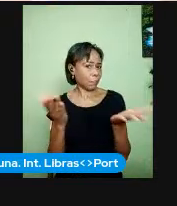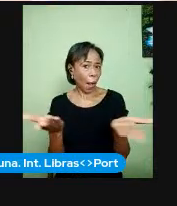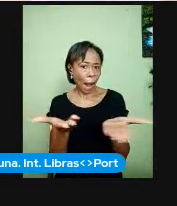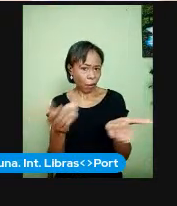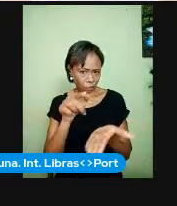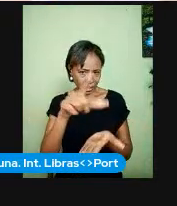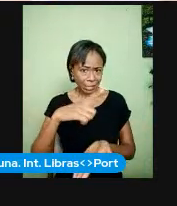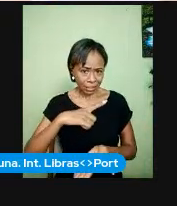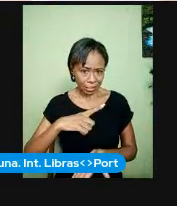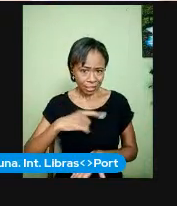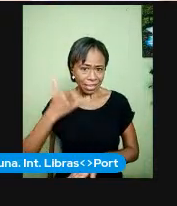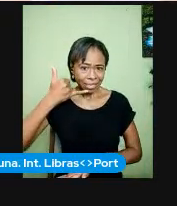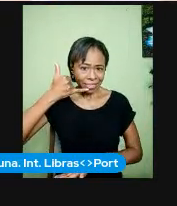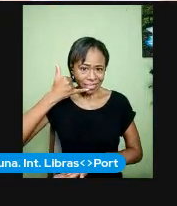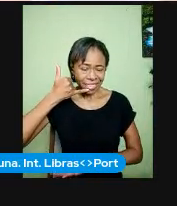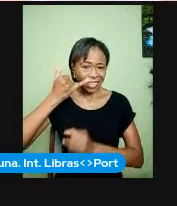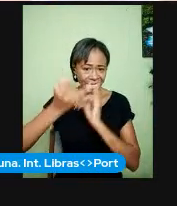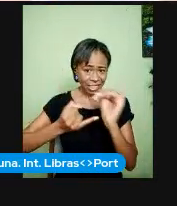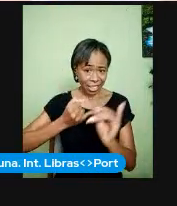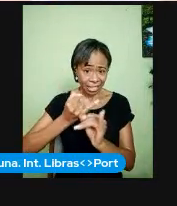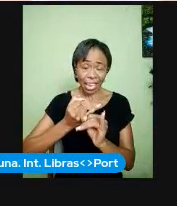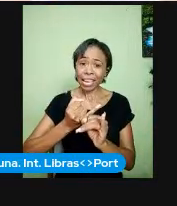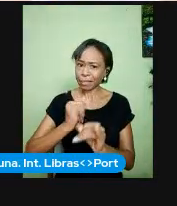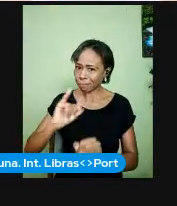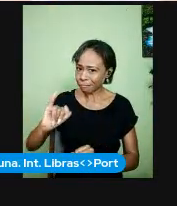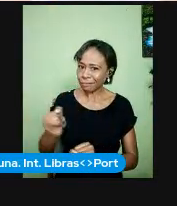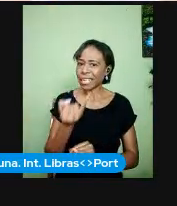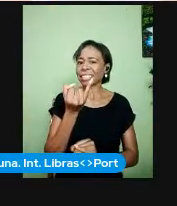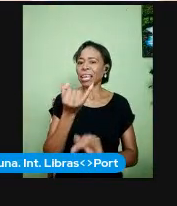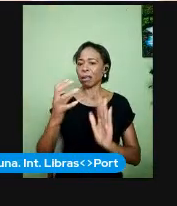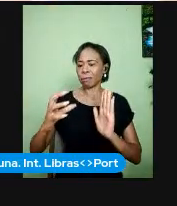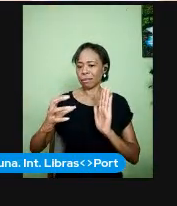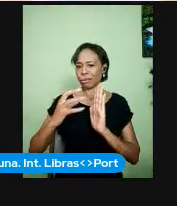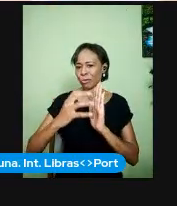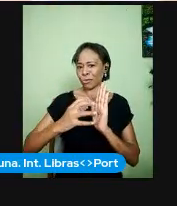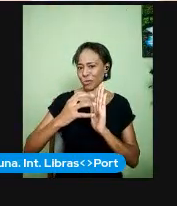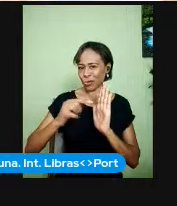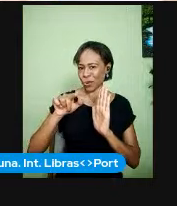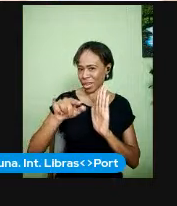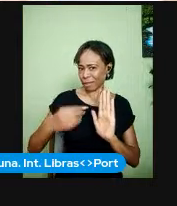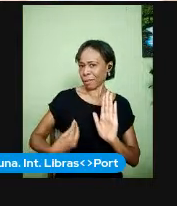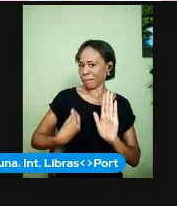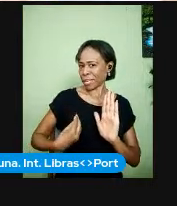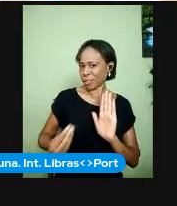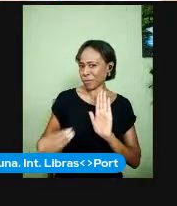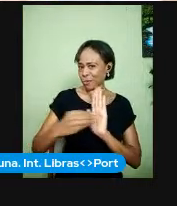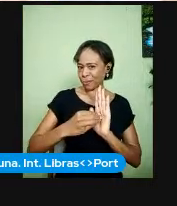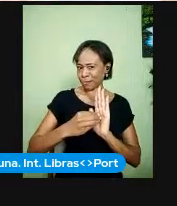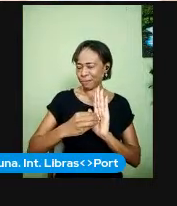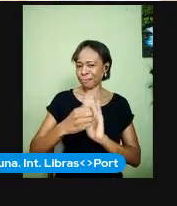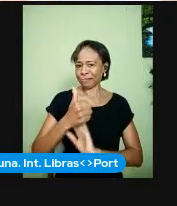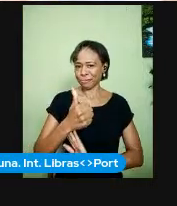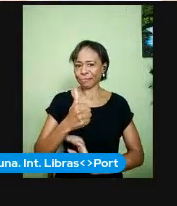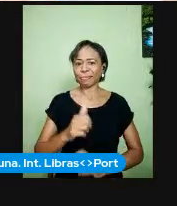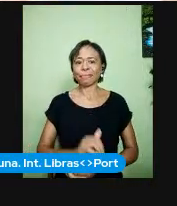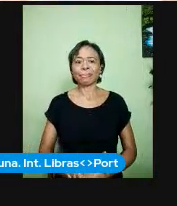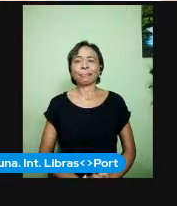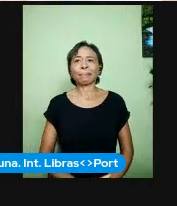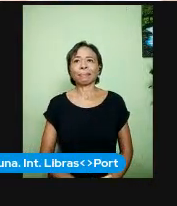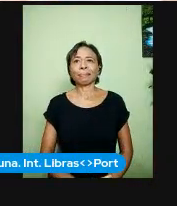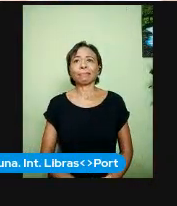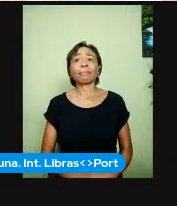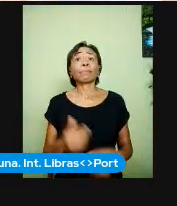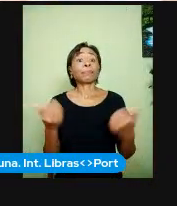a internet e registra a presença, tá bom? E quem